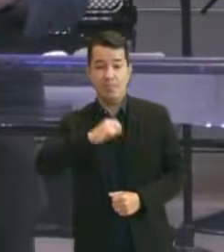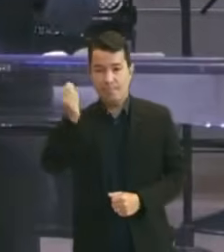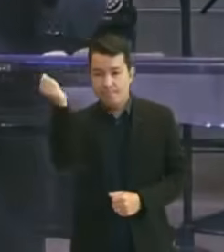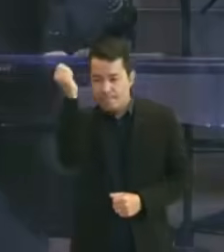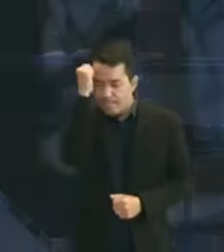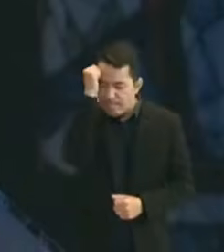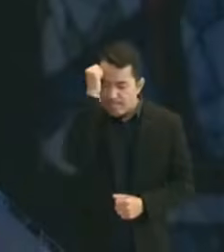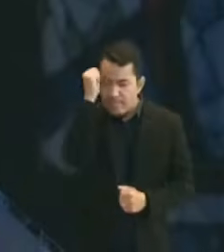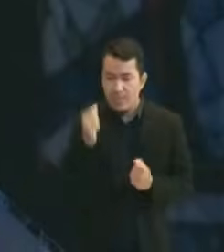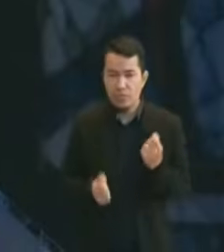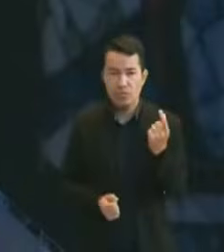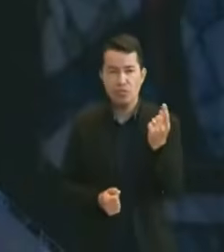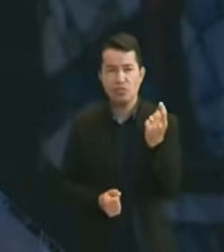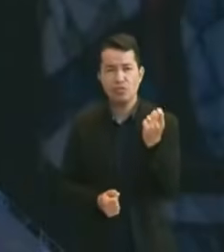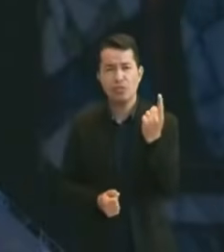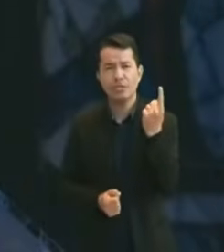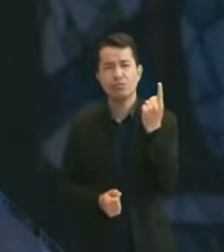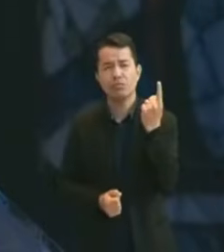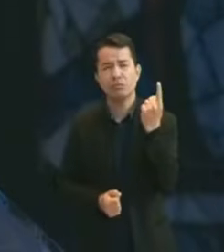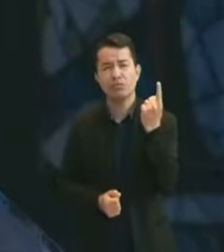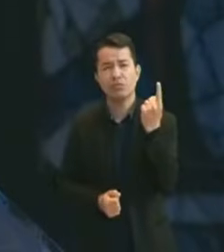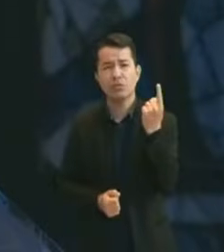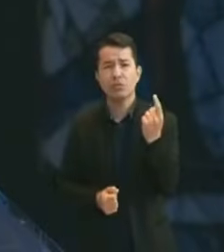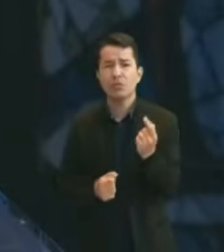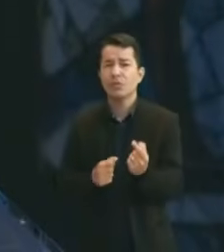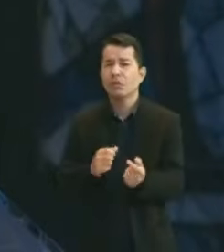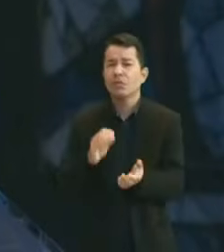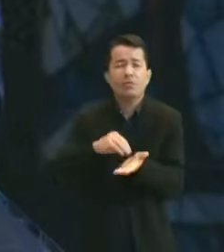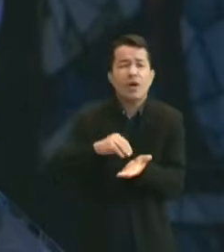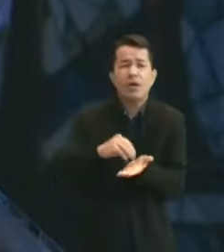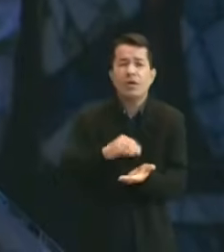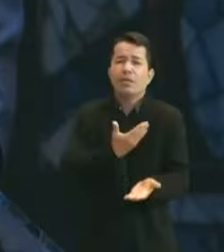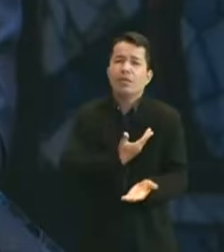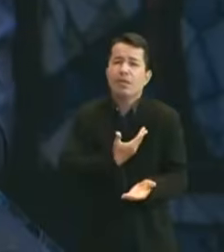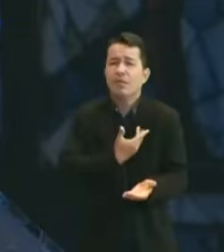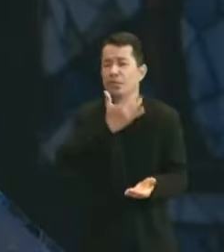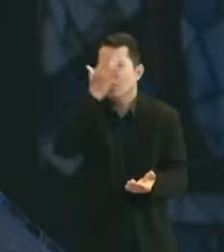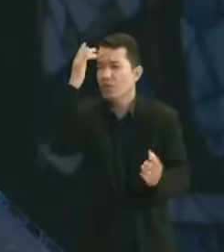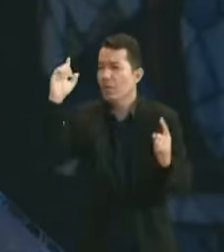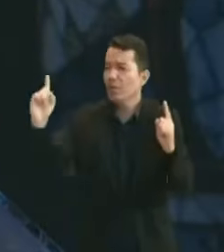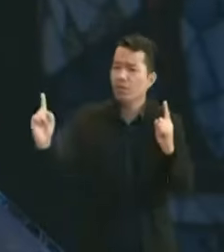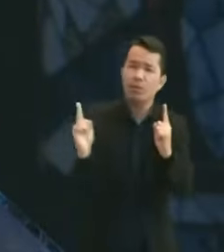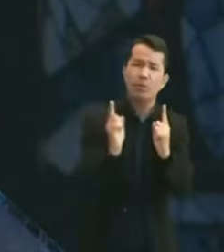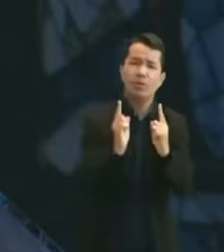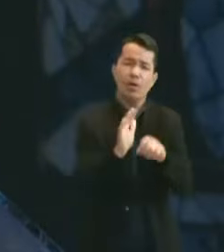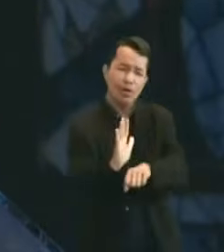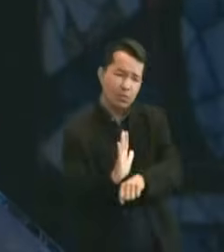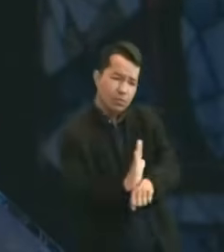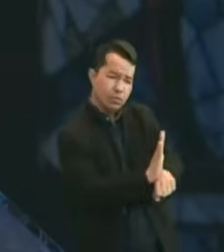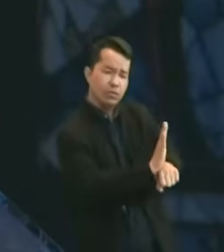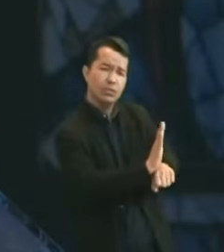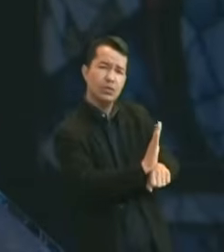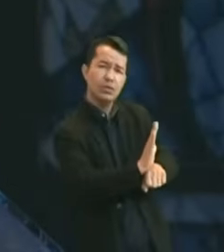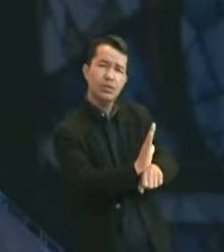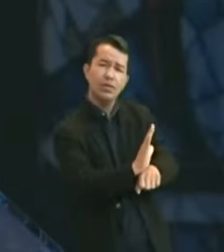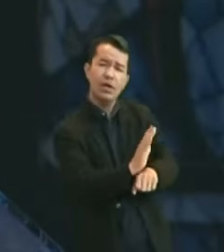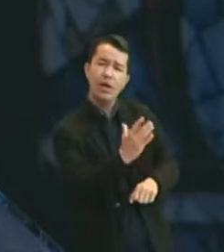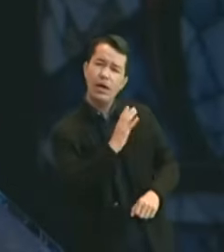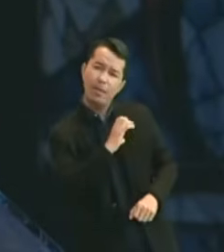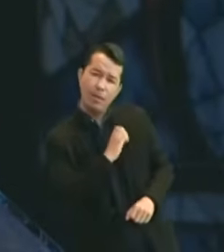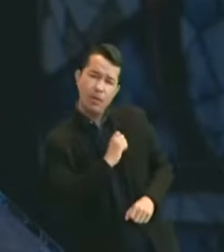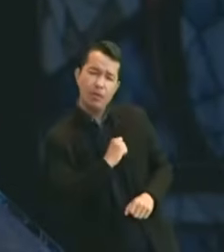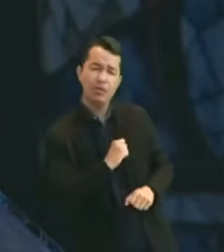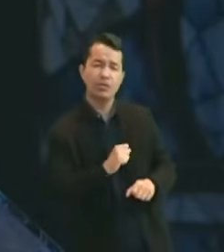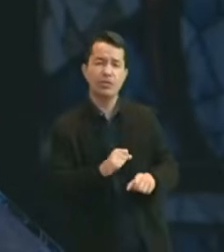amigos. Alguém que fosse companheiro, fonte de consolo e abrigo. Como fruto do amor de Cristo, fruto do seu compromisso. Foi um homem